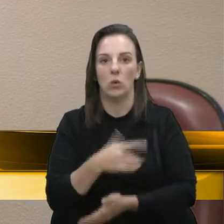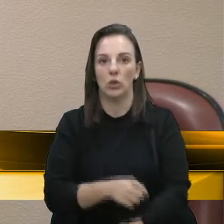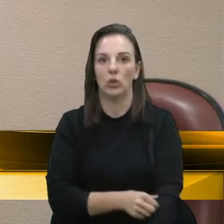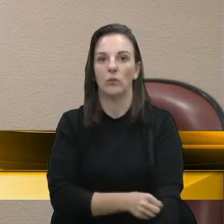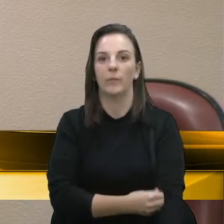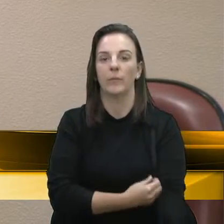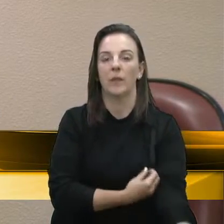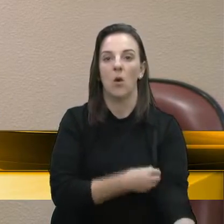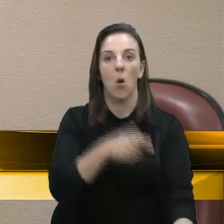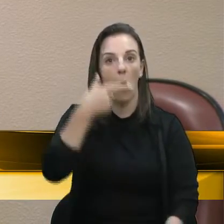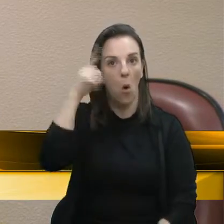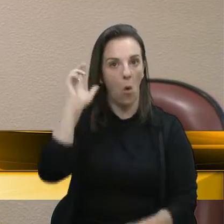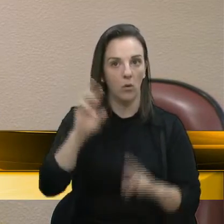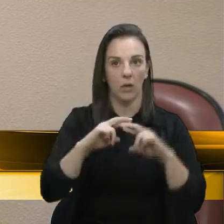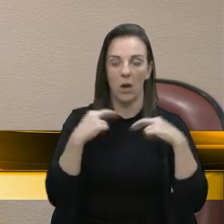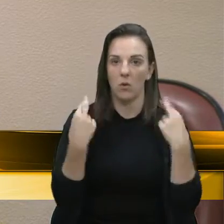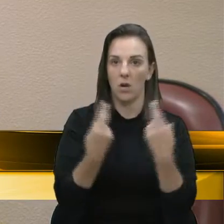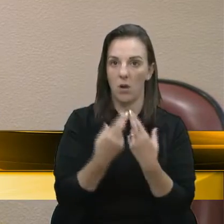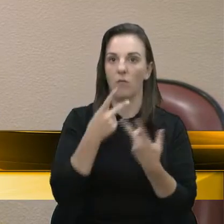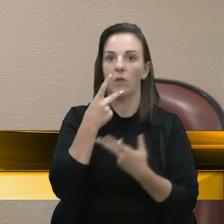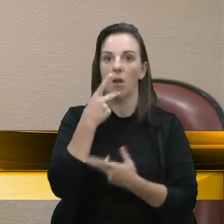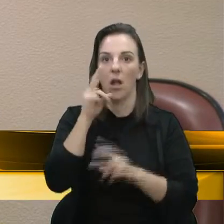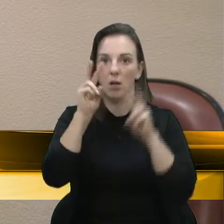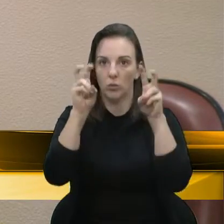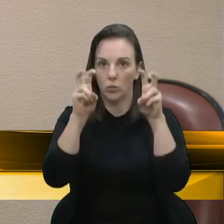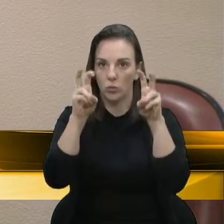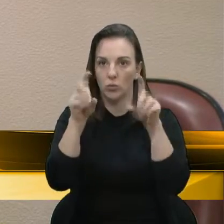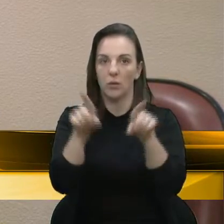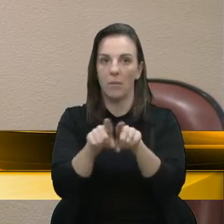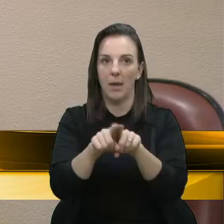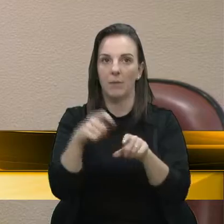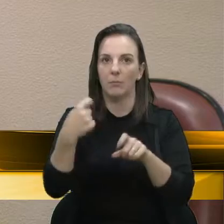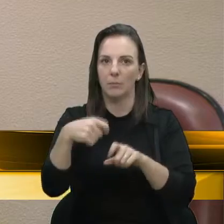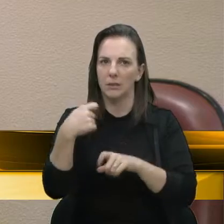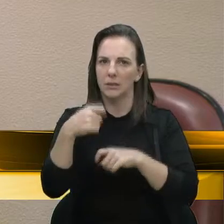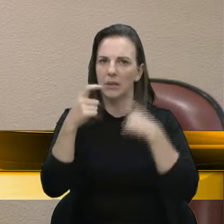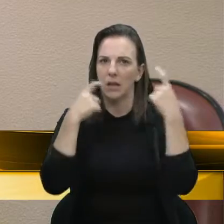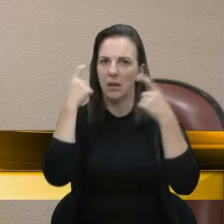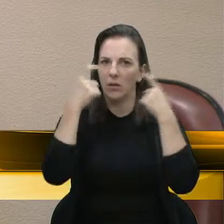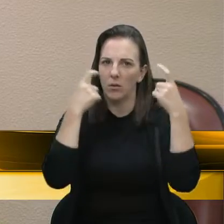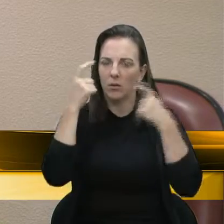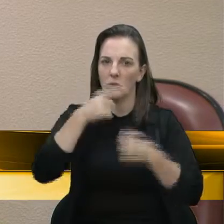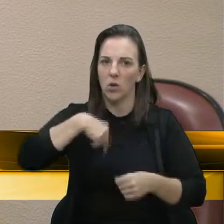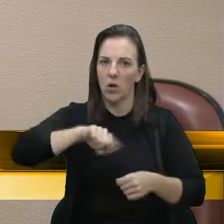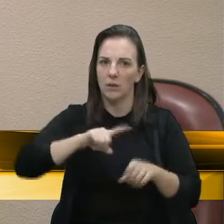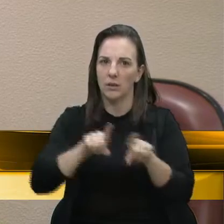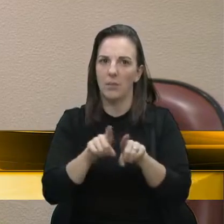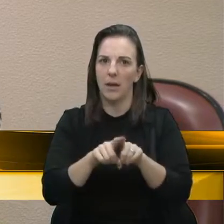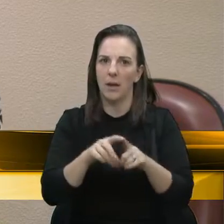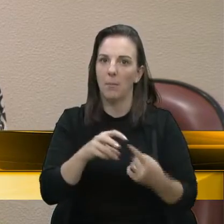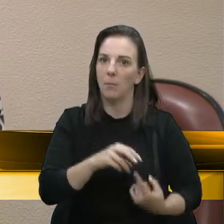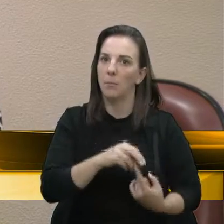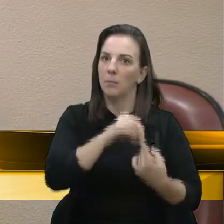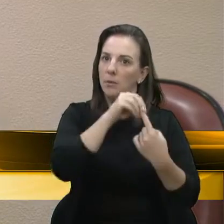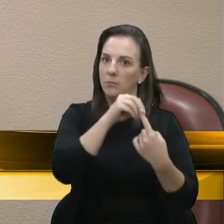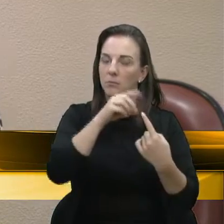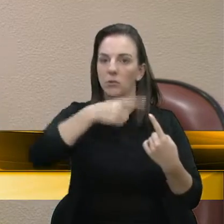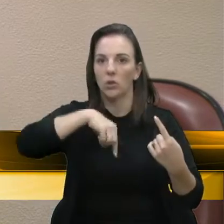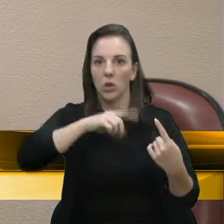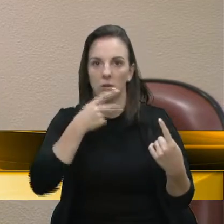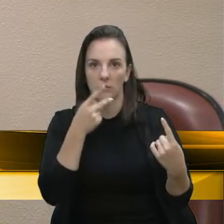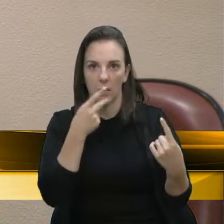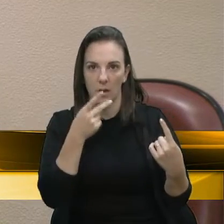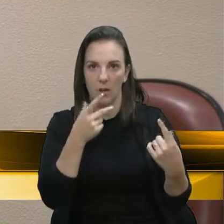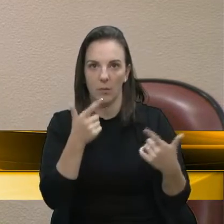ser uma preocupação nossa também, inclusive e principalmente quando a gente fala determinadas situações, como se não estivéssemos